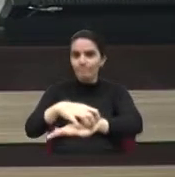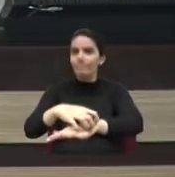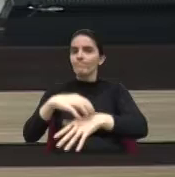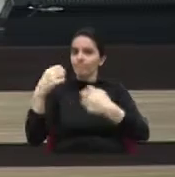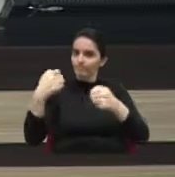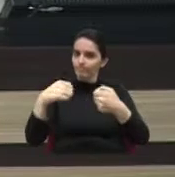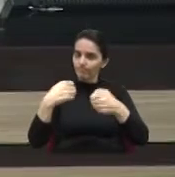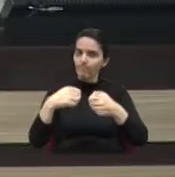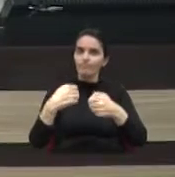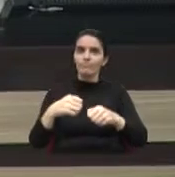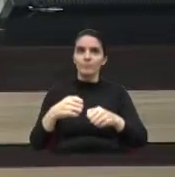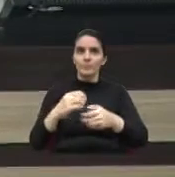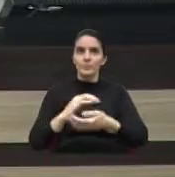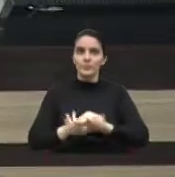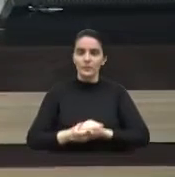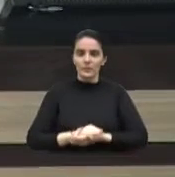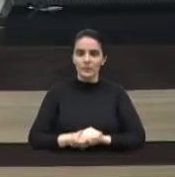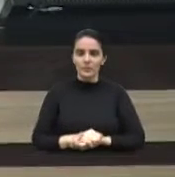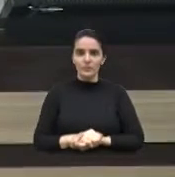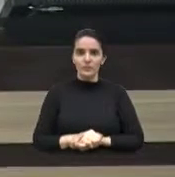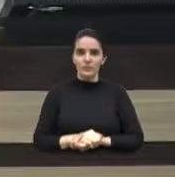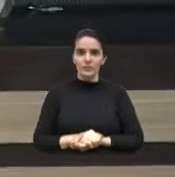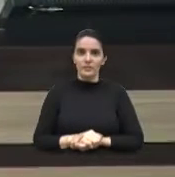senhora em nenhum momento fala